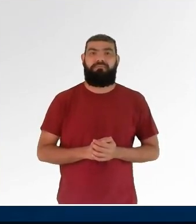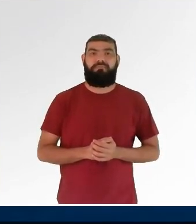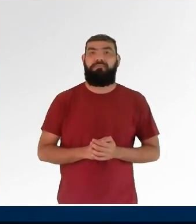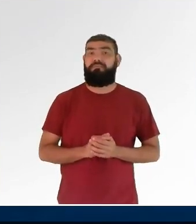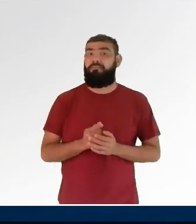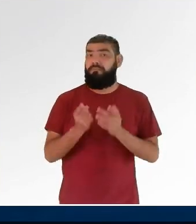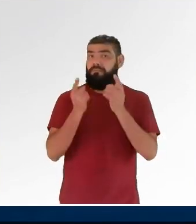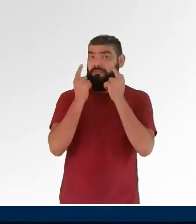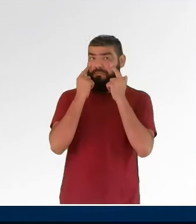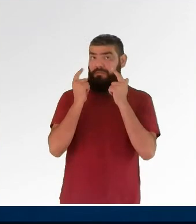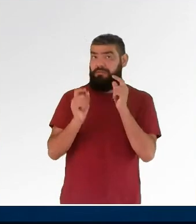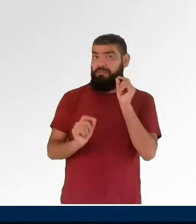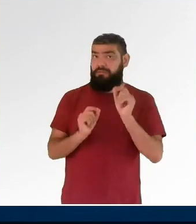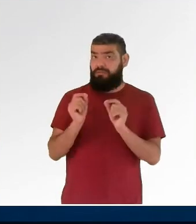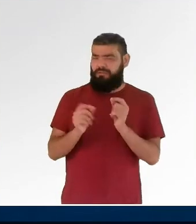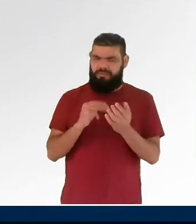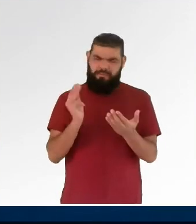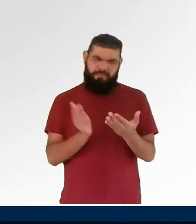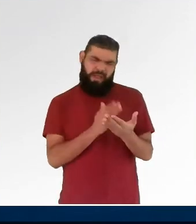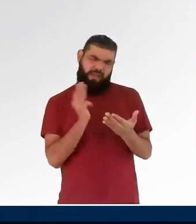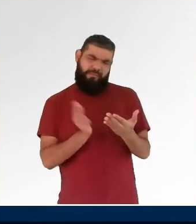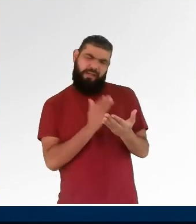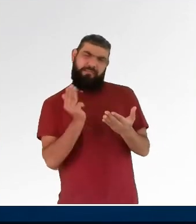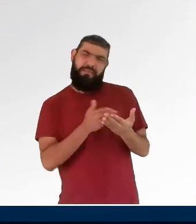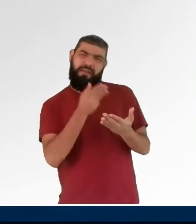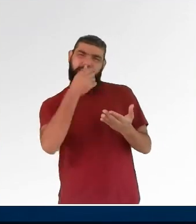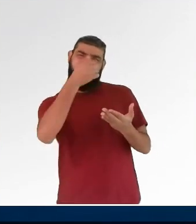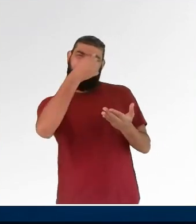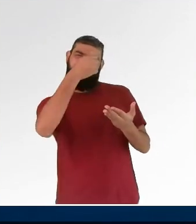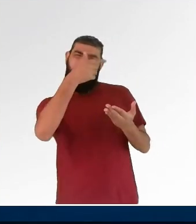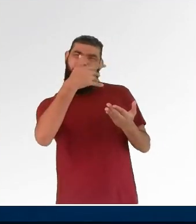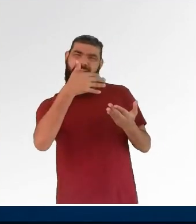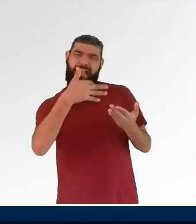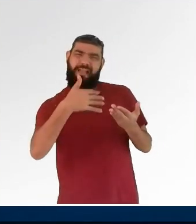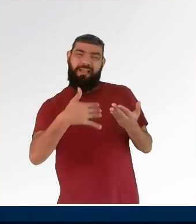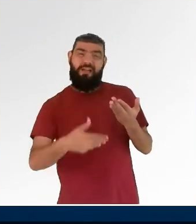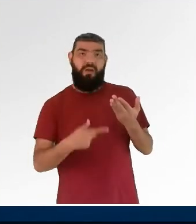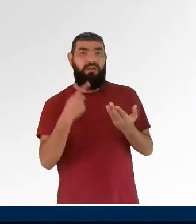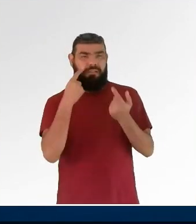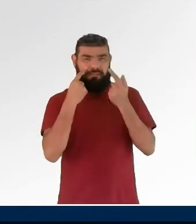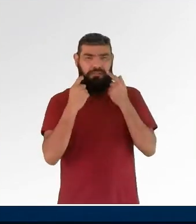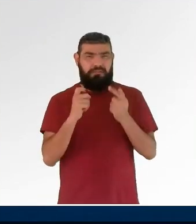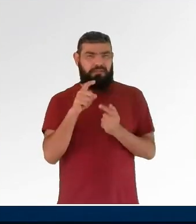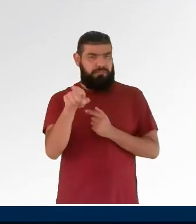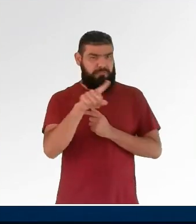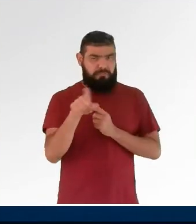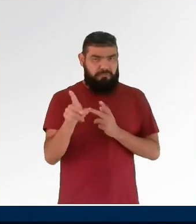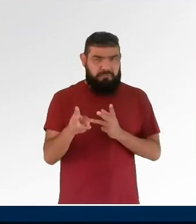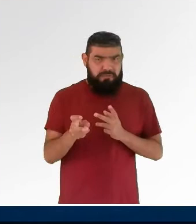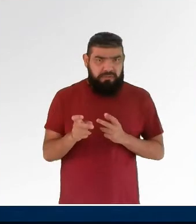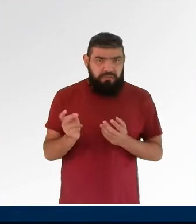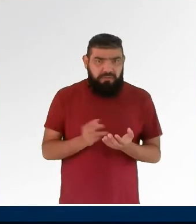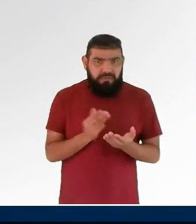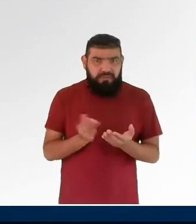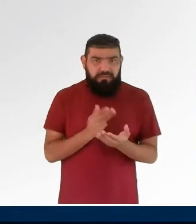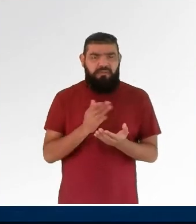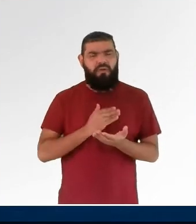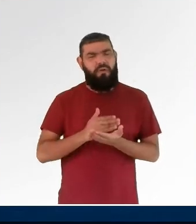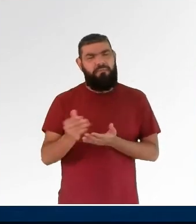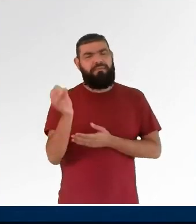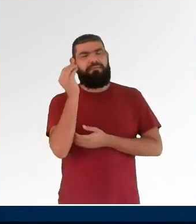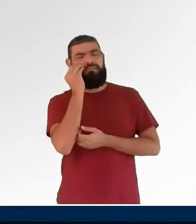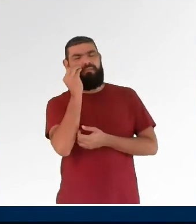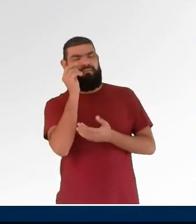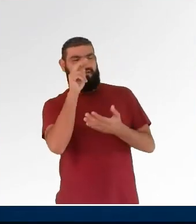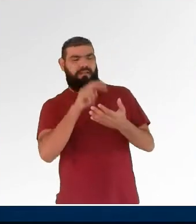Todo livro, ela vai desenvolvendo, olha que interessante. Olha, se você não percebeu isso no livro ainda, começa a observar. A nossa